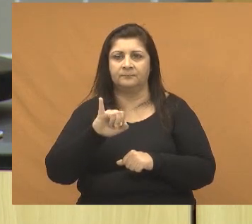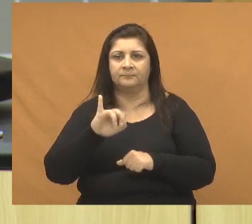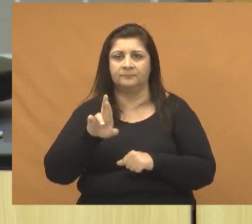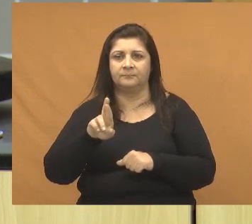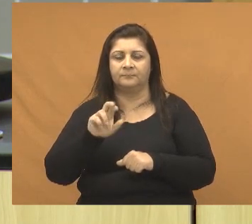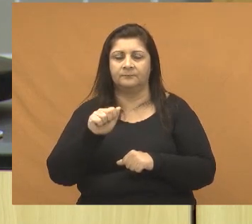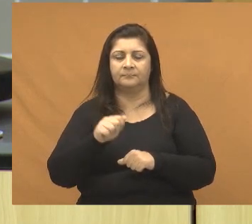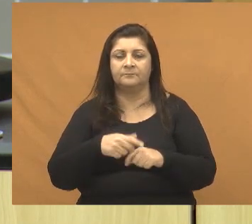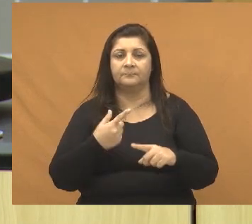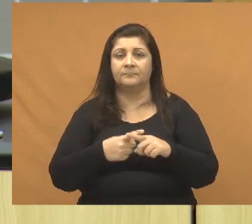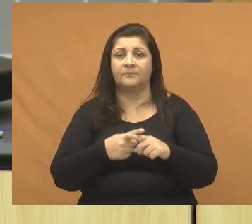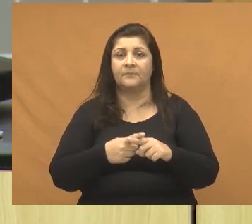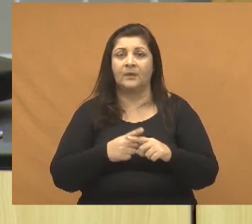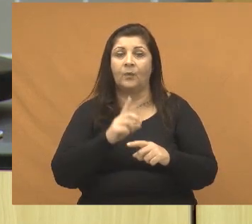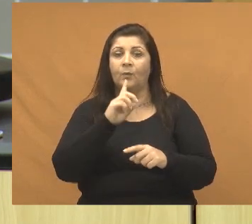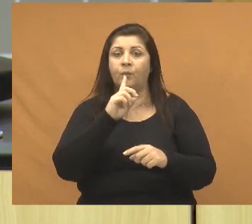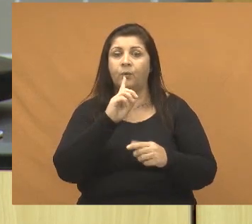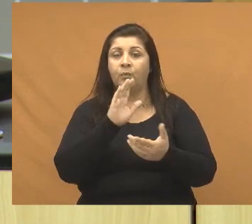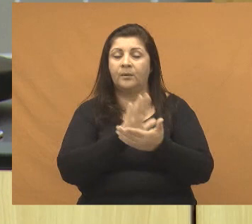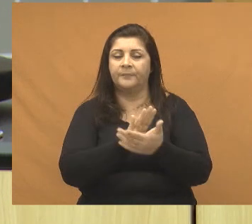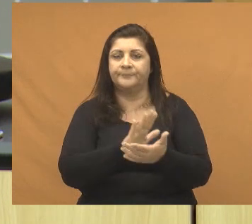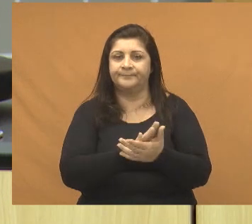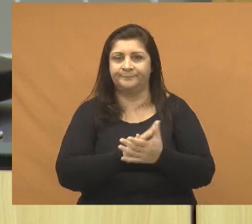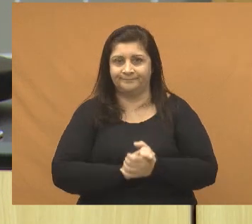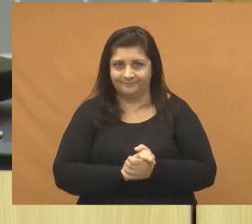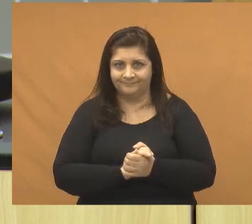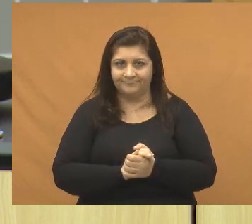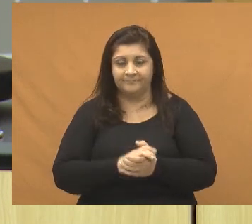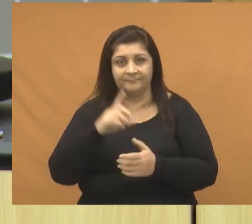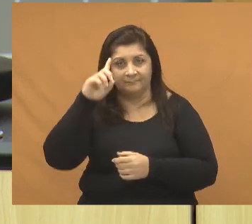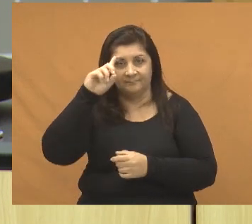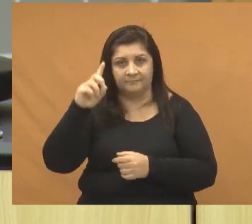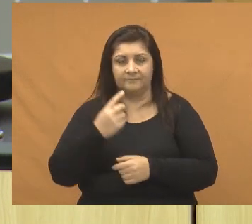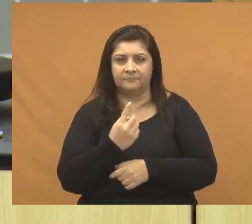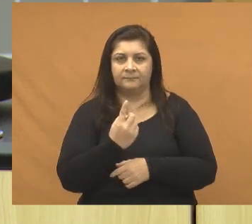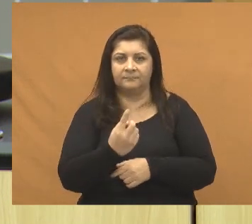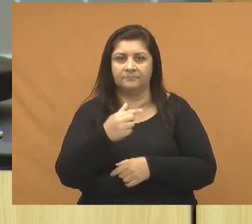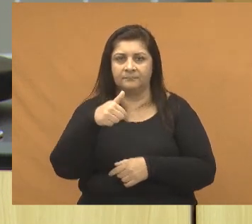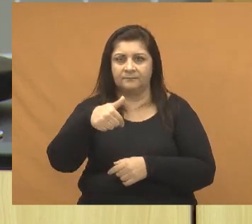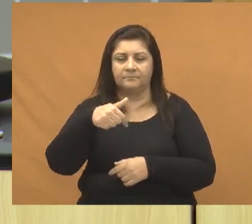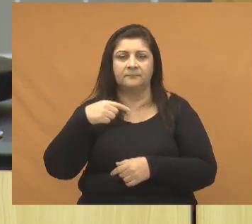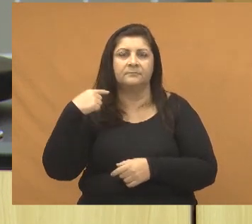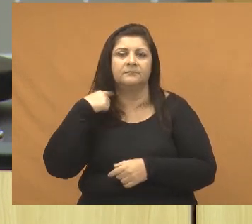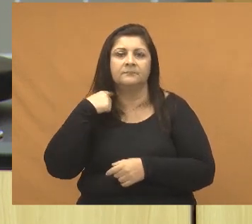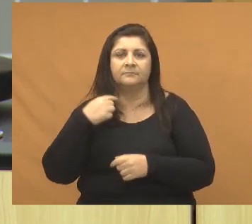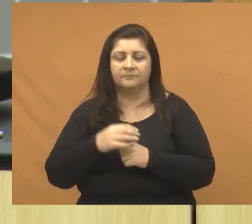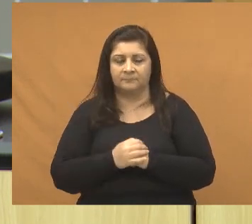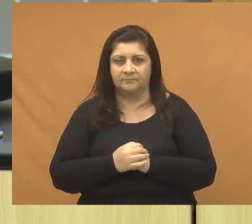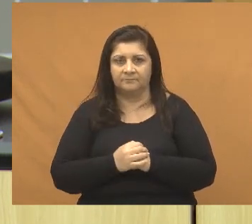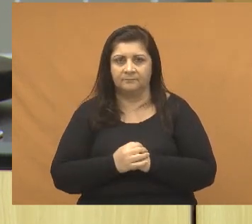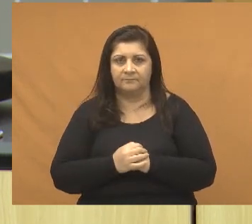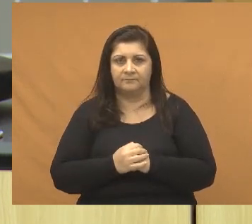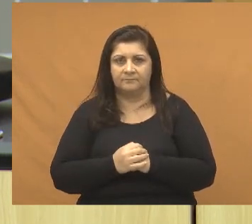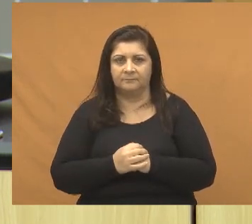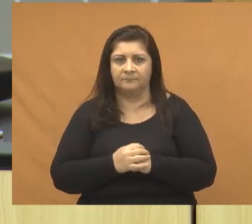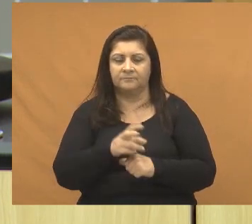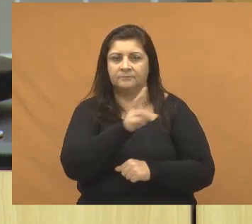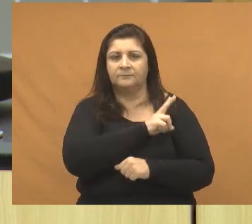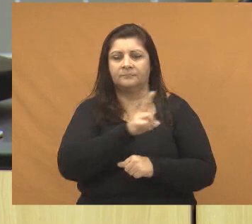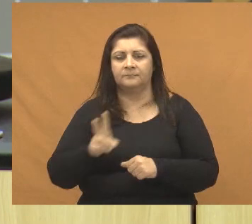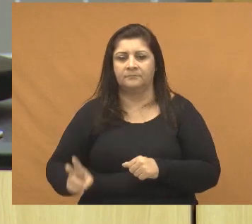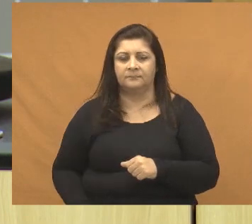pelo transcurso de seu aniversário, comemorado em 17 de maio. Autoria,